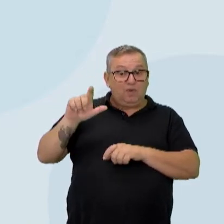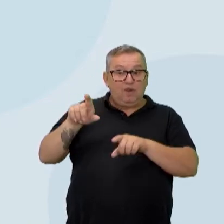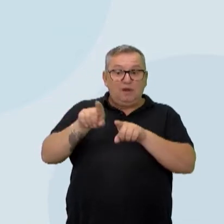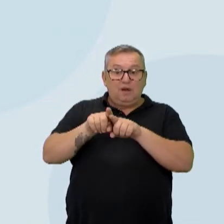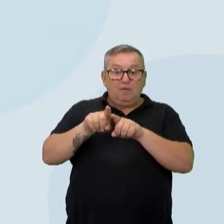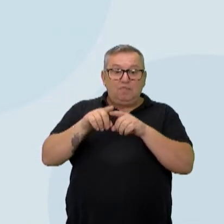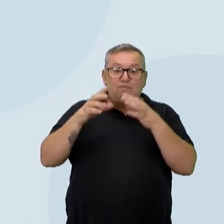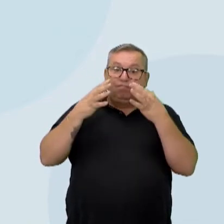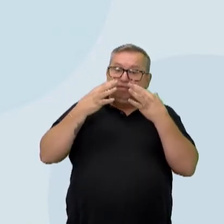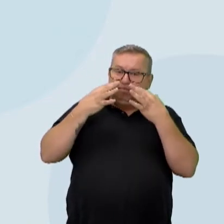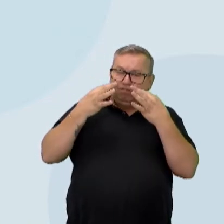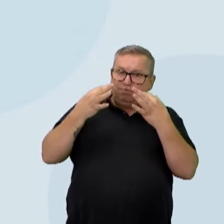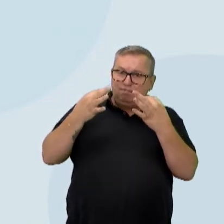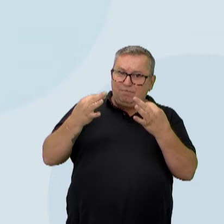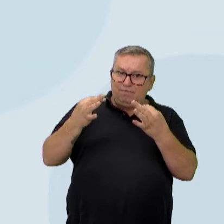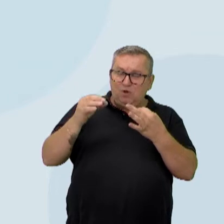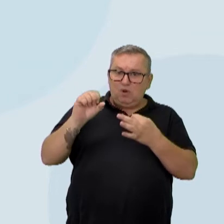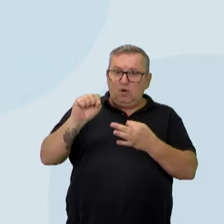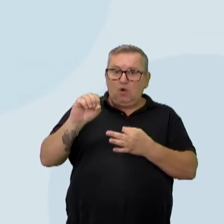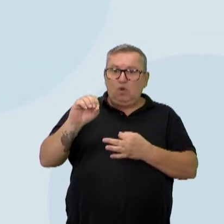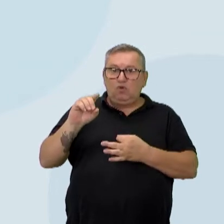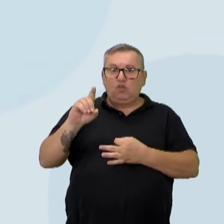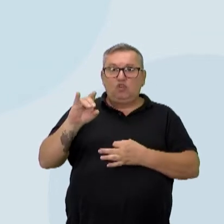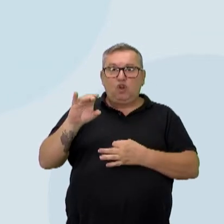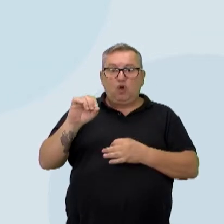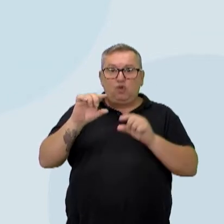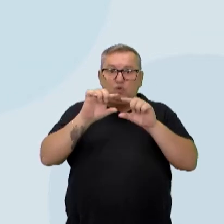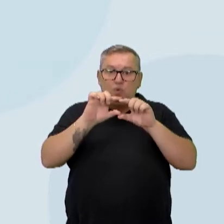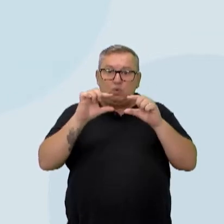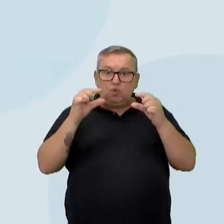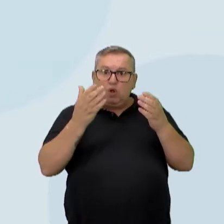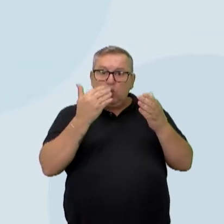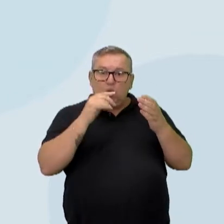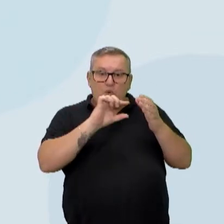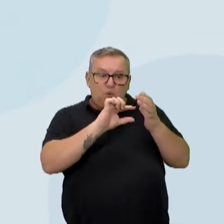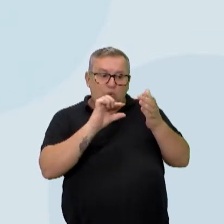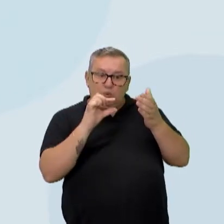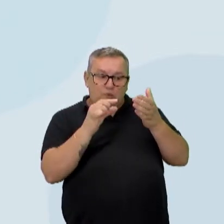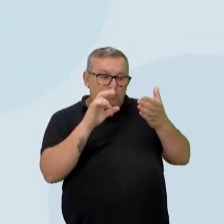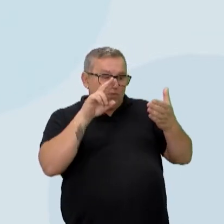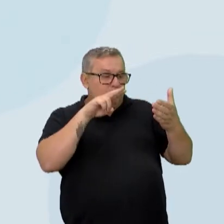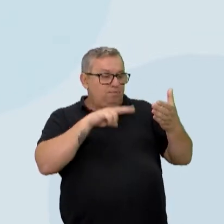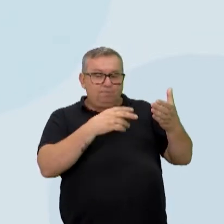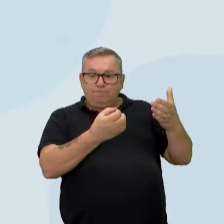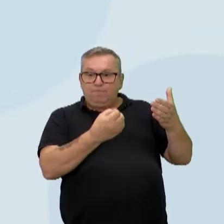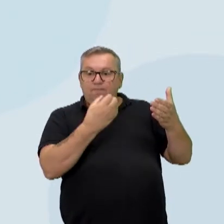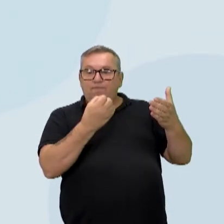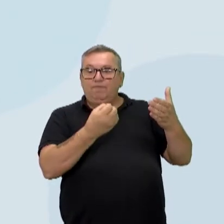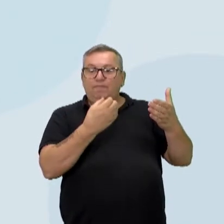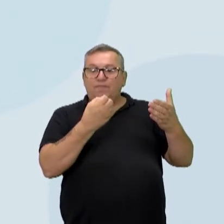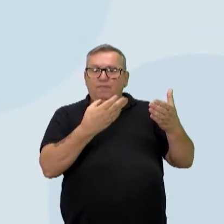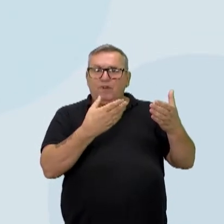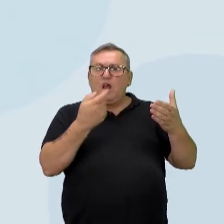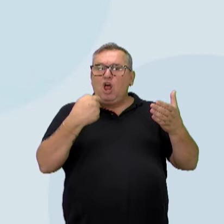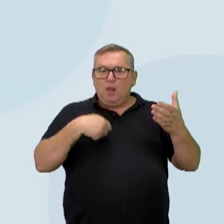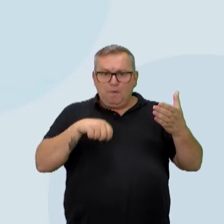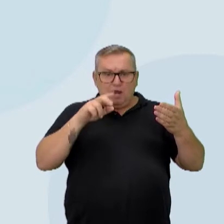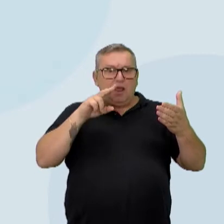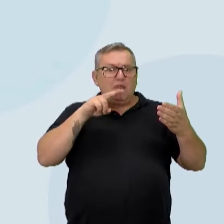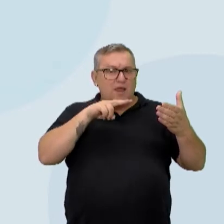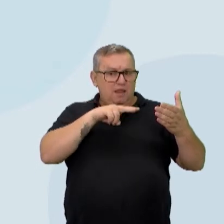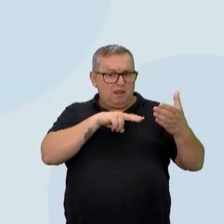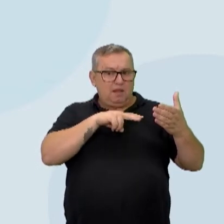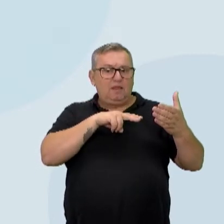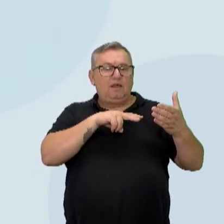prestar atenção na quantidade de sódio exposta no rótulo dos alimentos industrializados. Não custa nada, é apenas